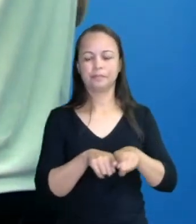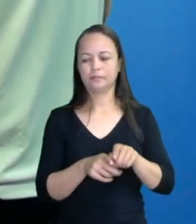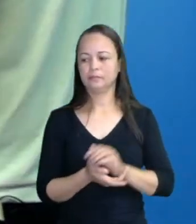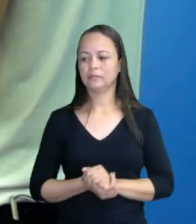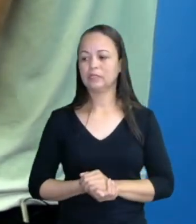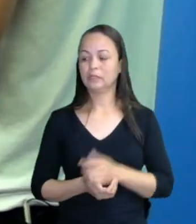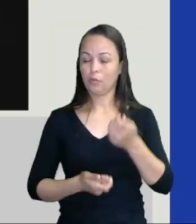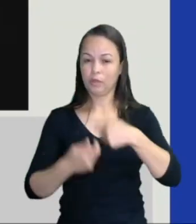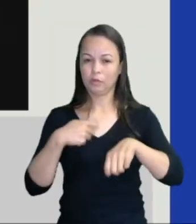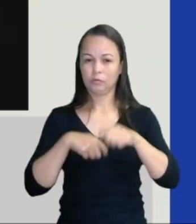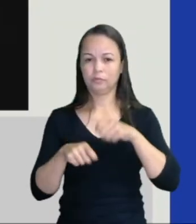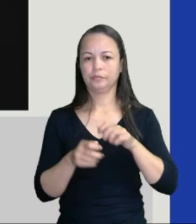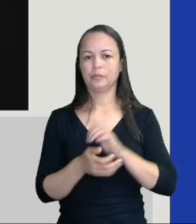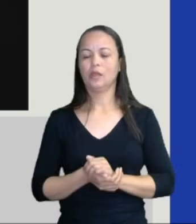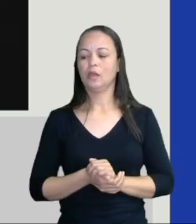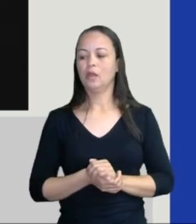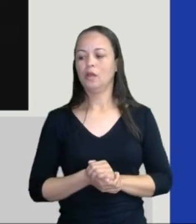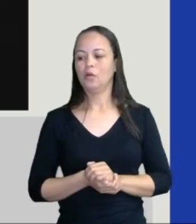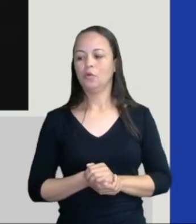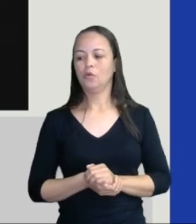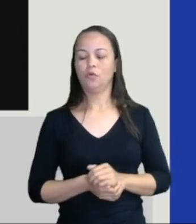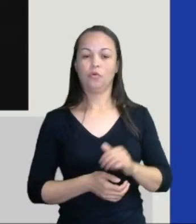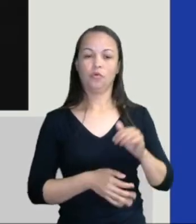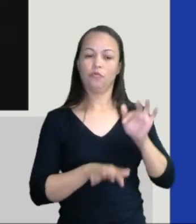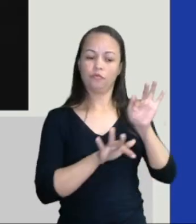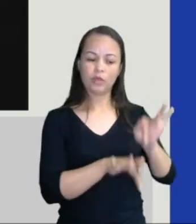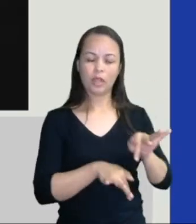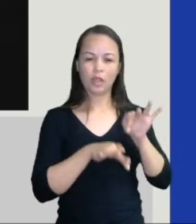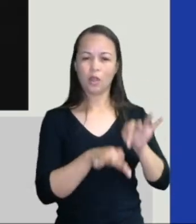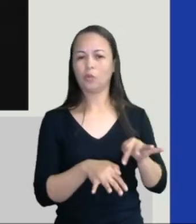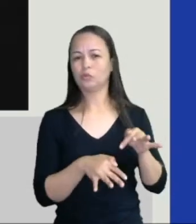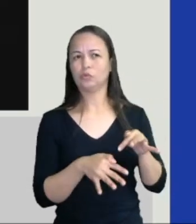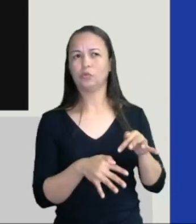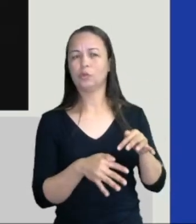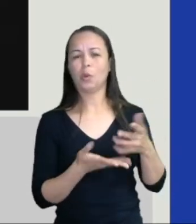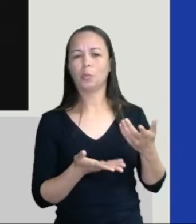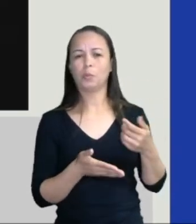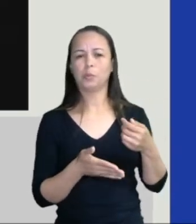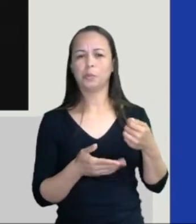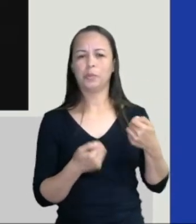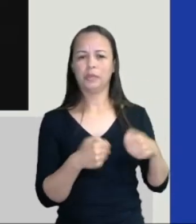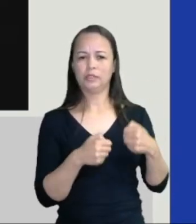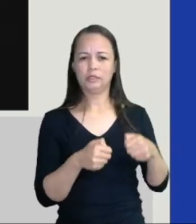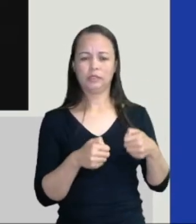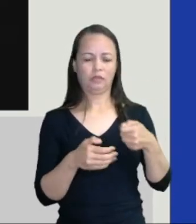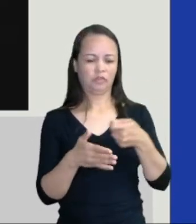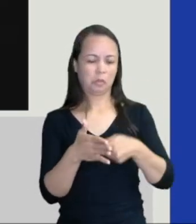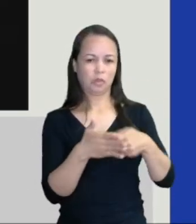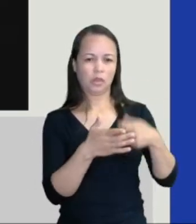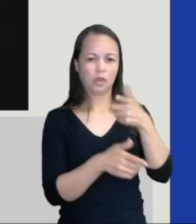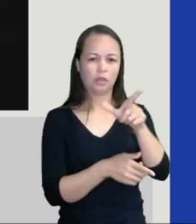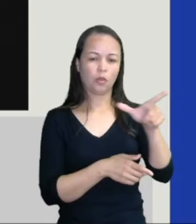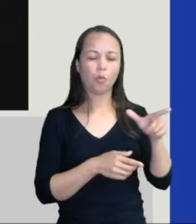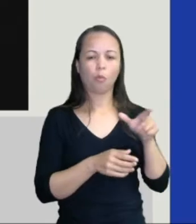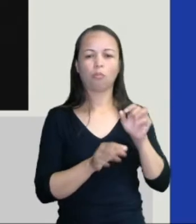era autossuficiente, ou seja, ele não dependia de outro feudo, ele se mantinha, se